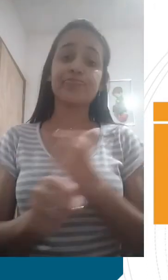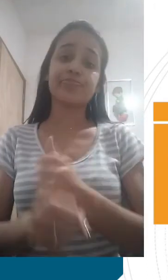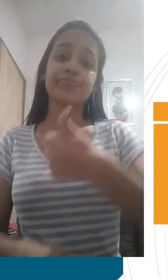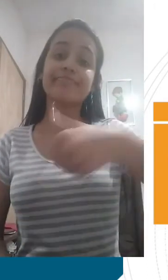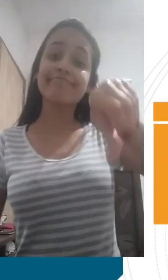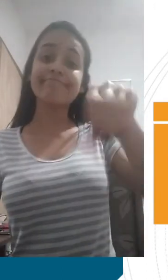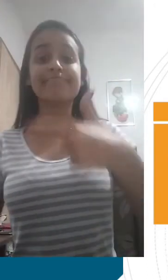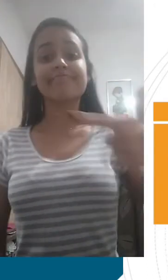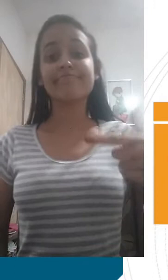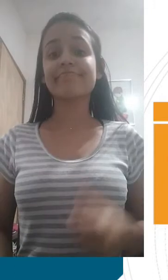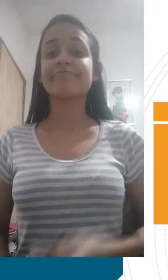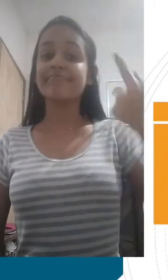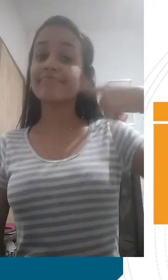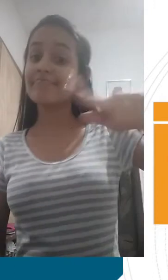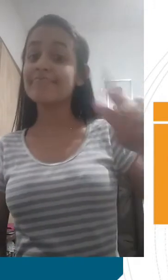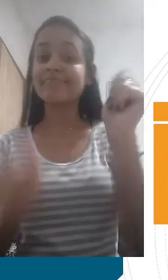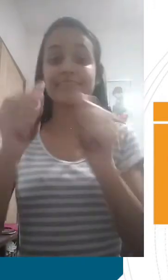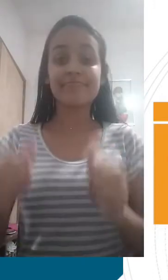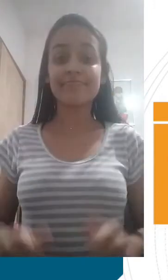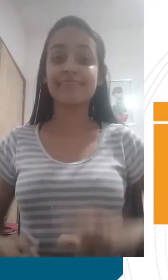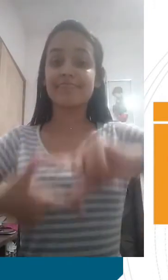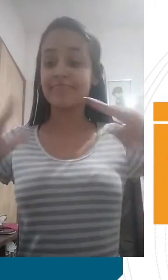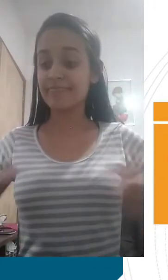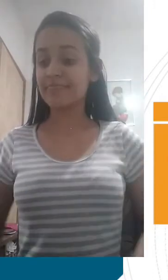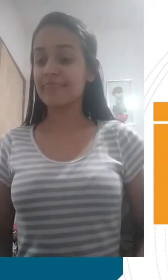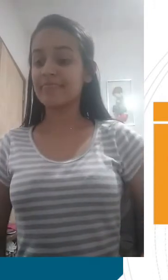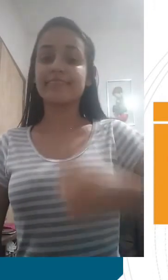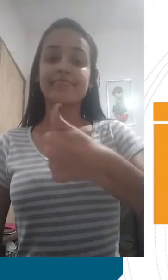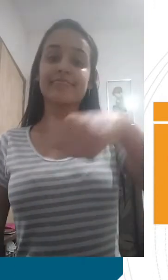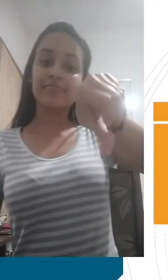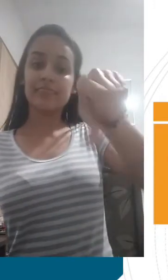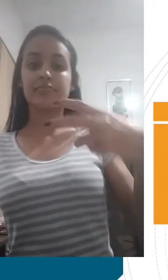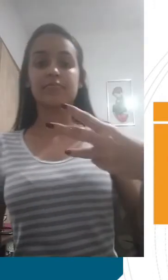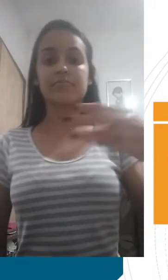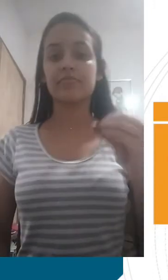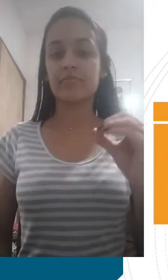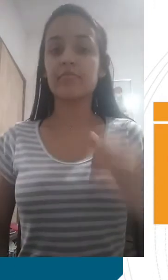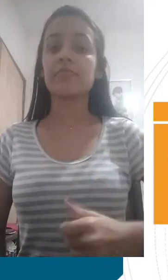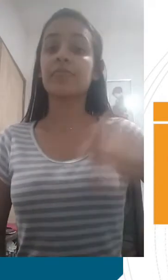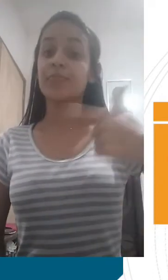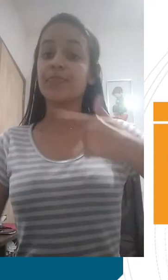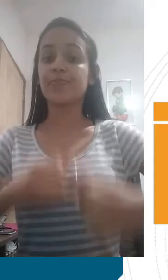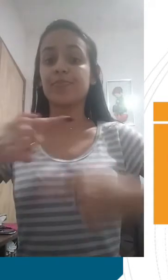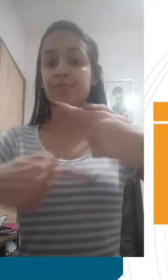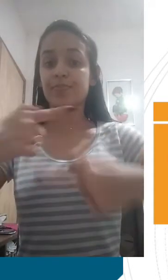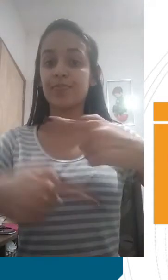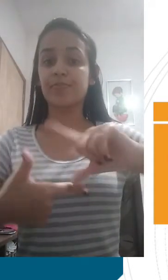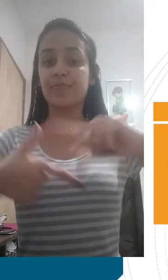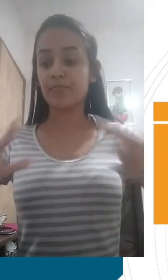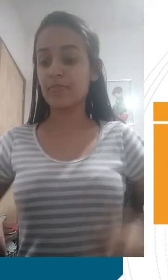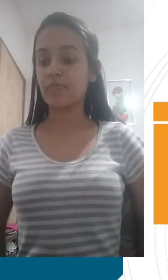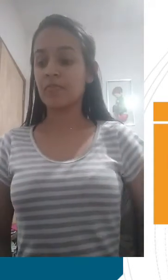1922, com a Semana de Arte Moderna. 1930 marca a segunda geração modernista